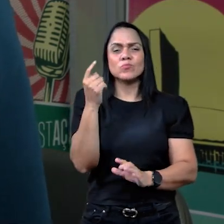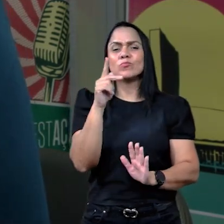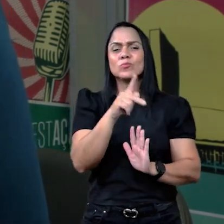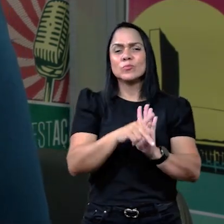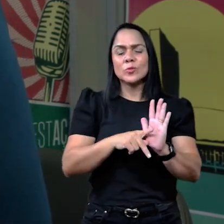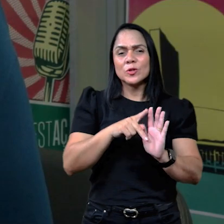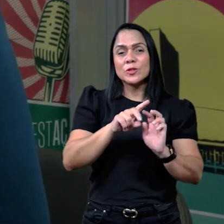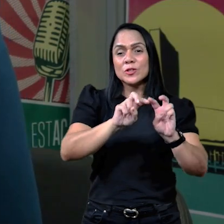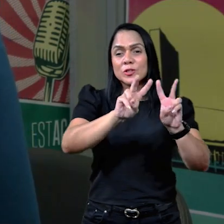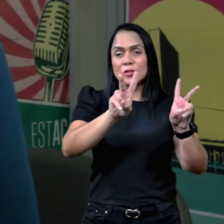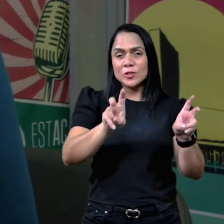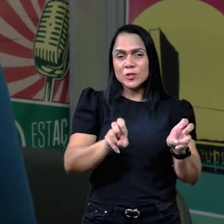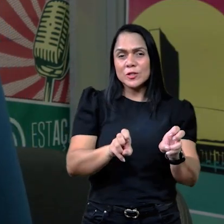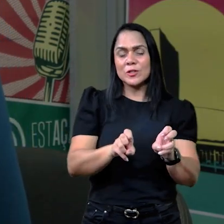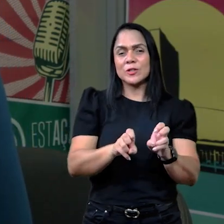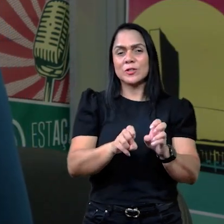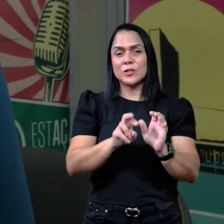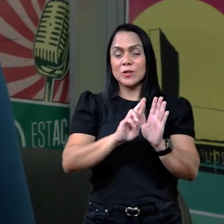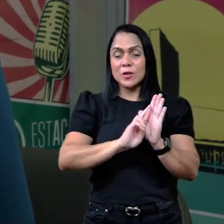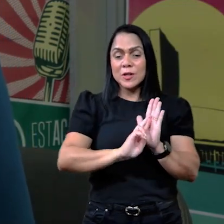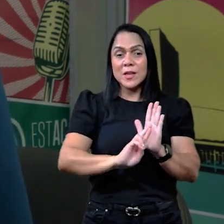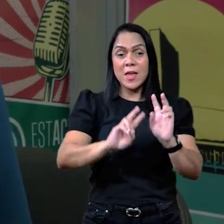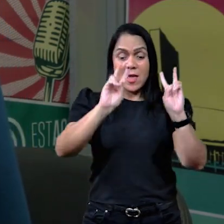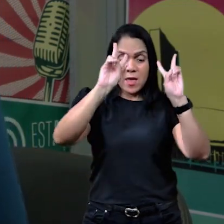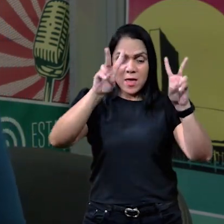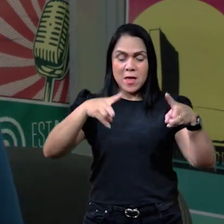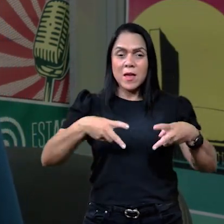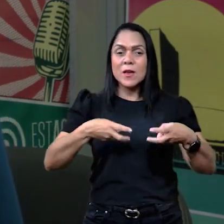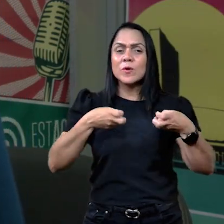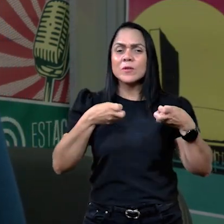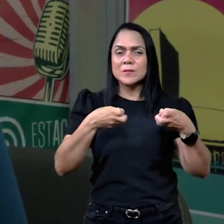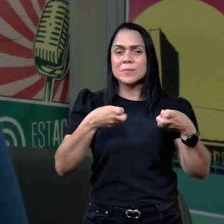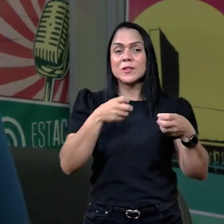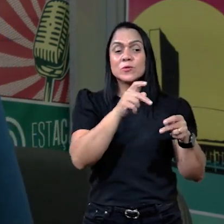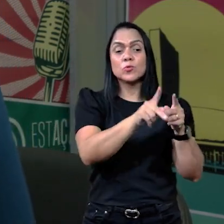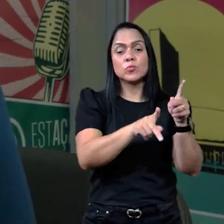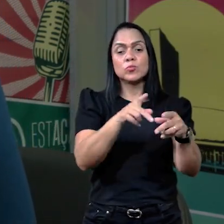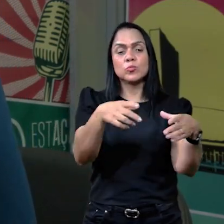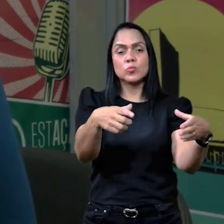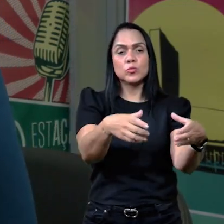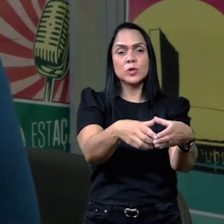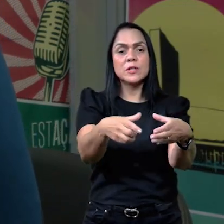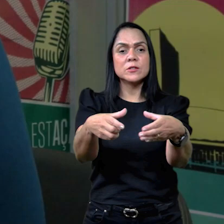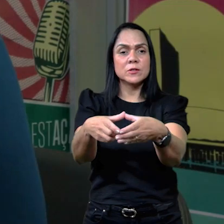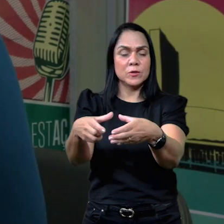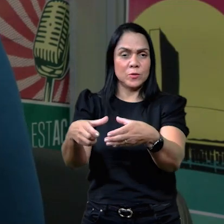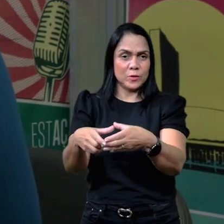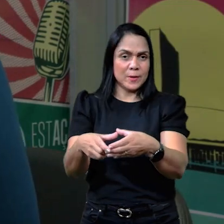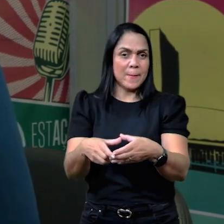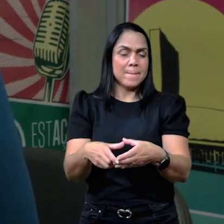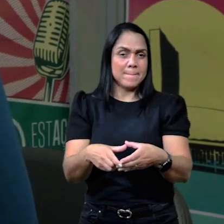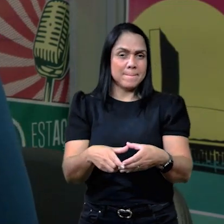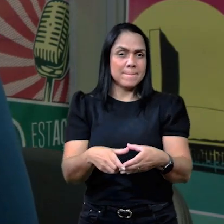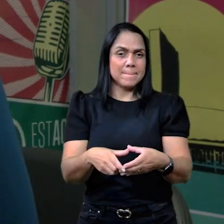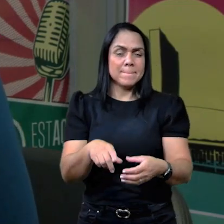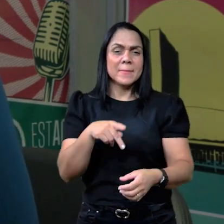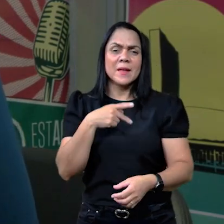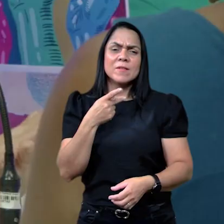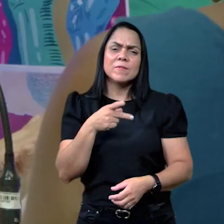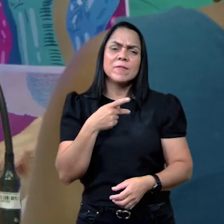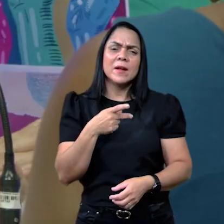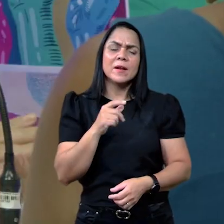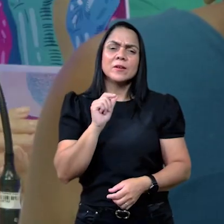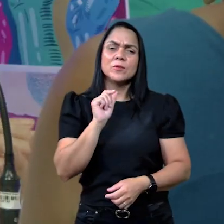de titulação e reconhecimento, certificação desses territórios. Sim. E entrando um